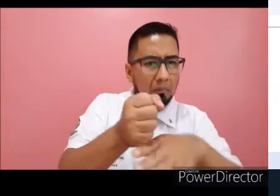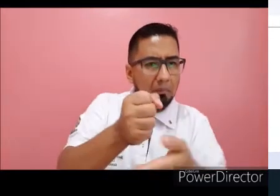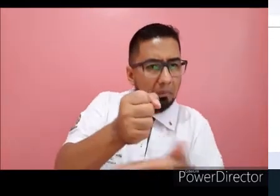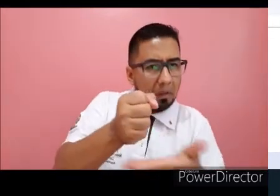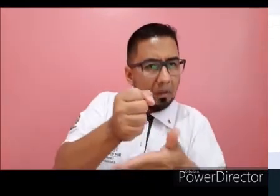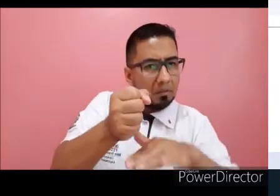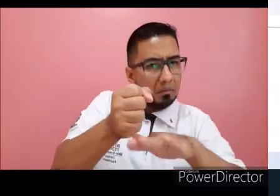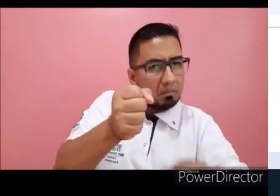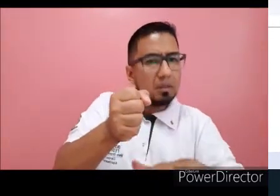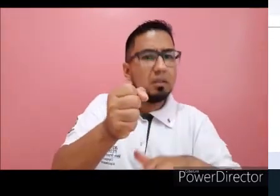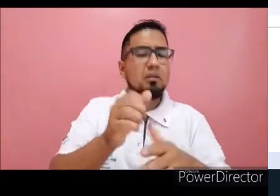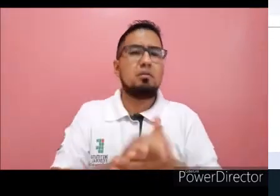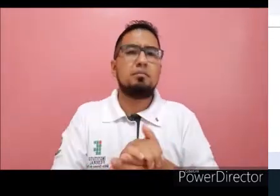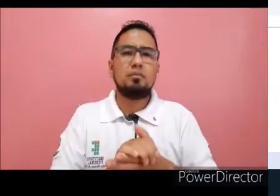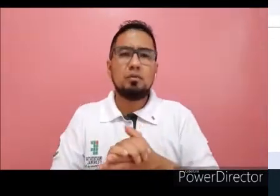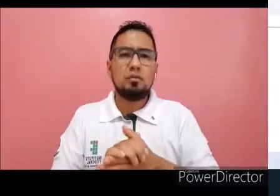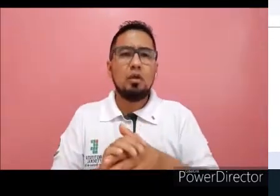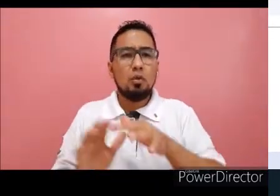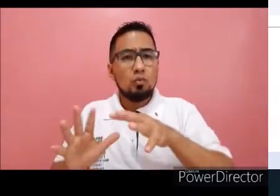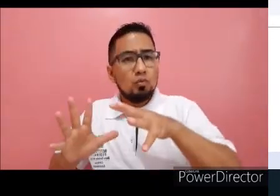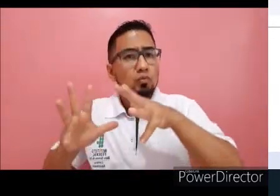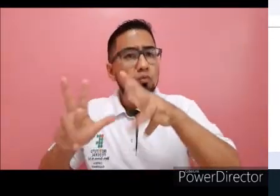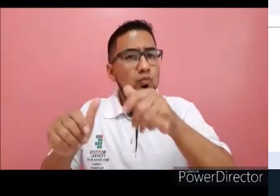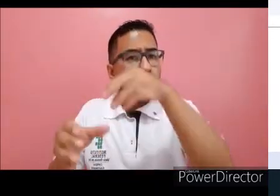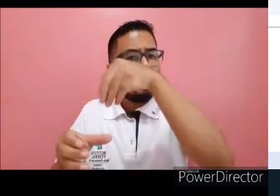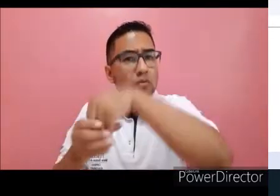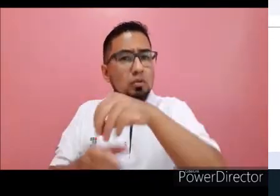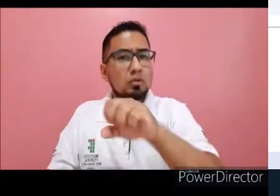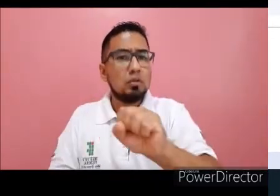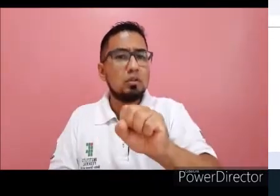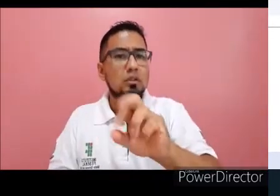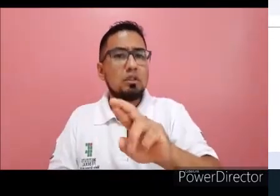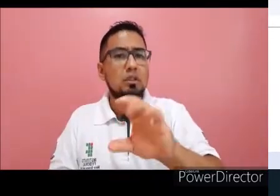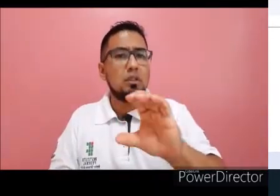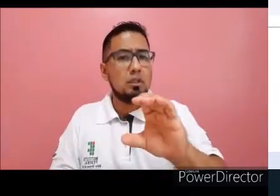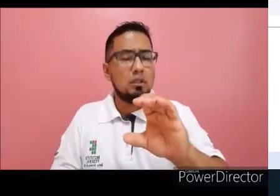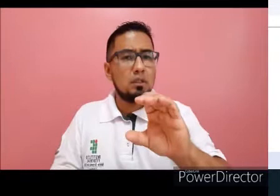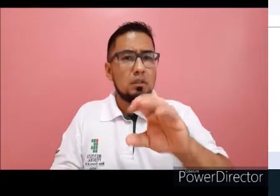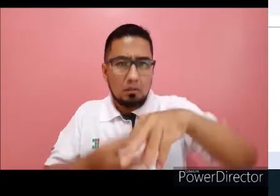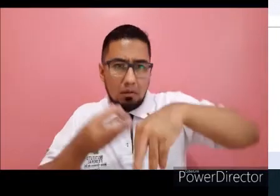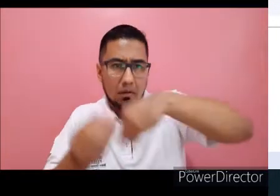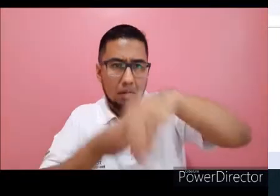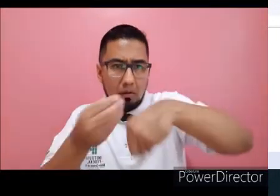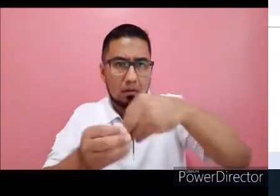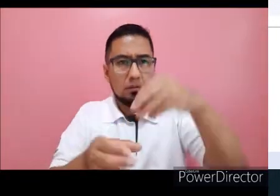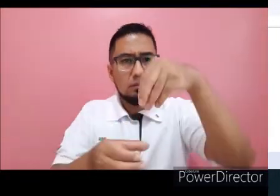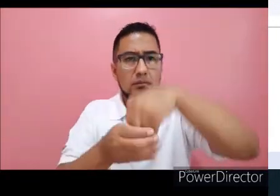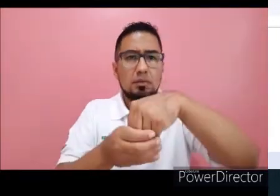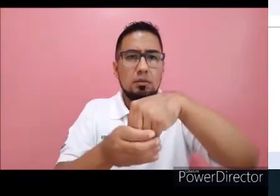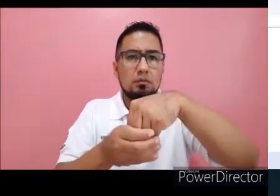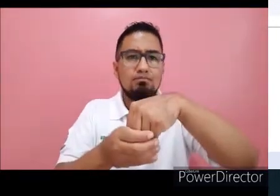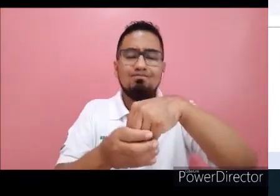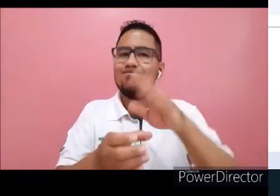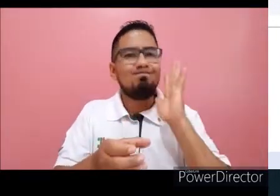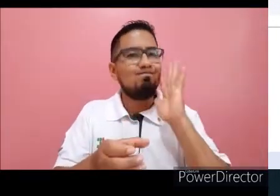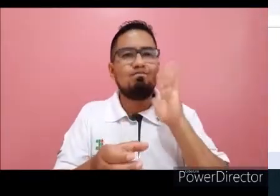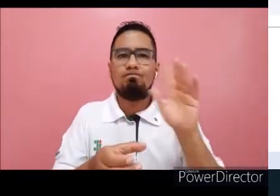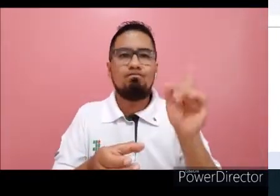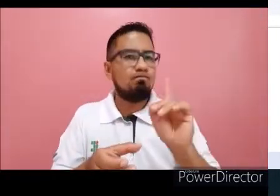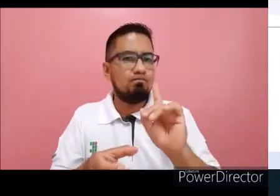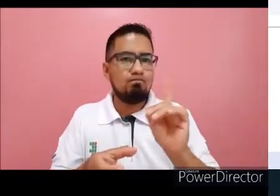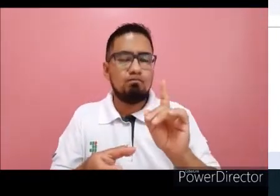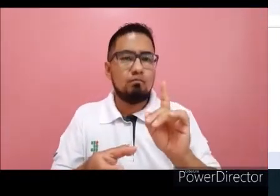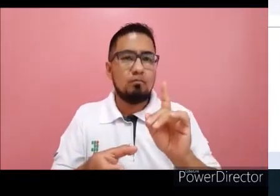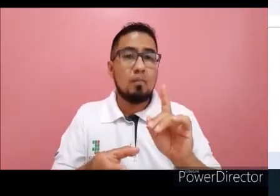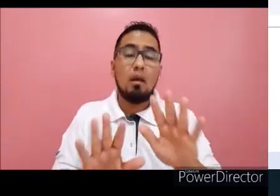100 classes, não é? E todas essas classes ficariam todas dentro do source, todas misturadas aqui dentro do source. Não